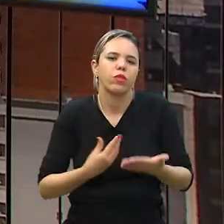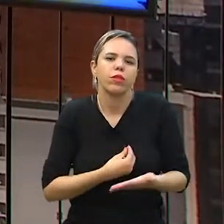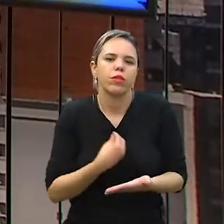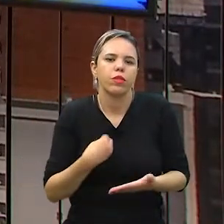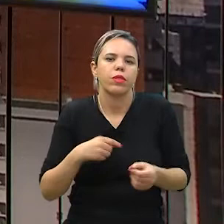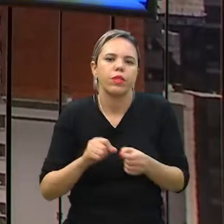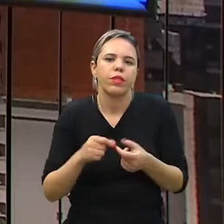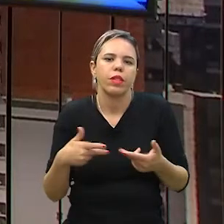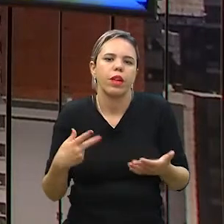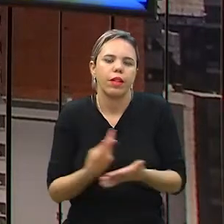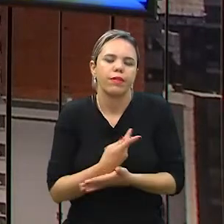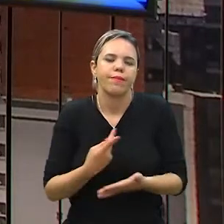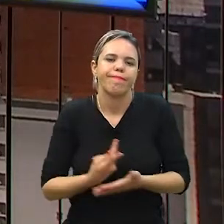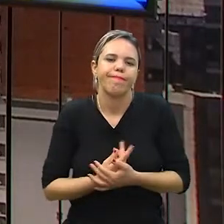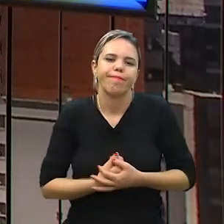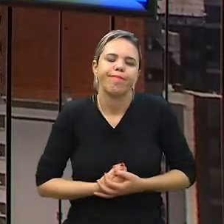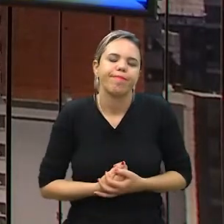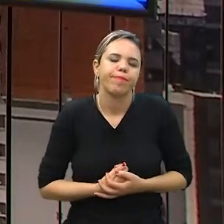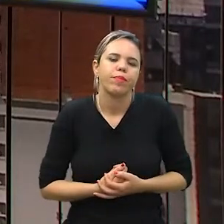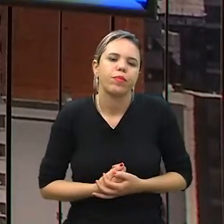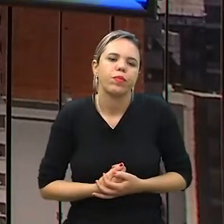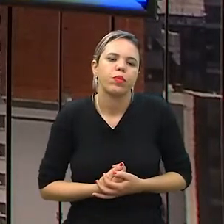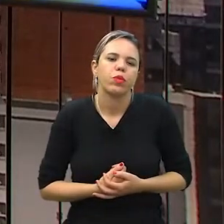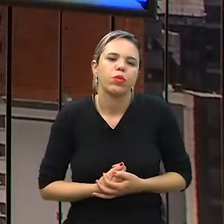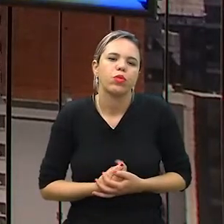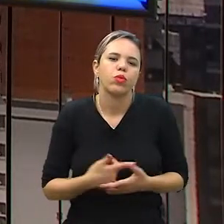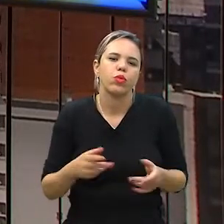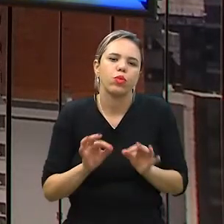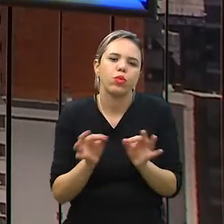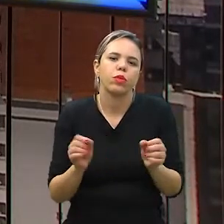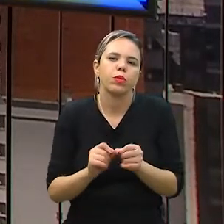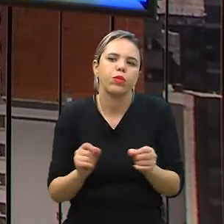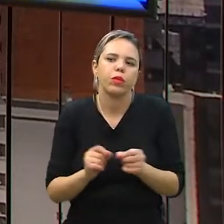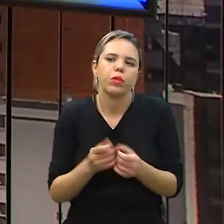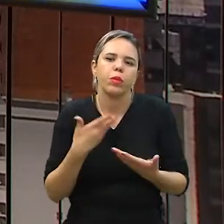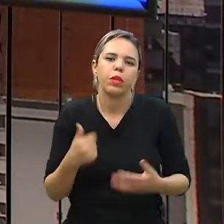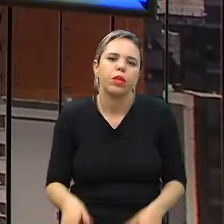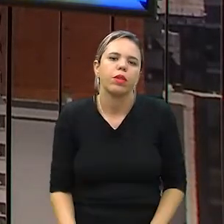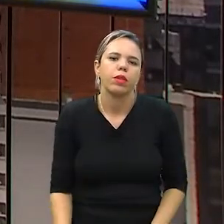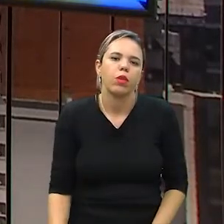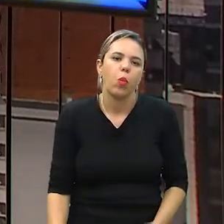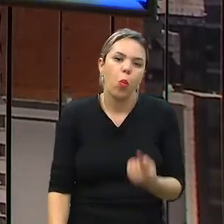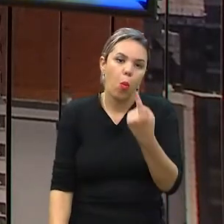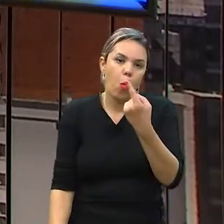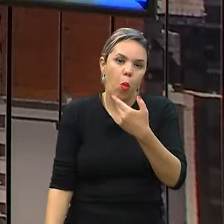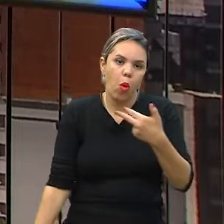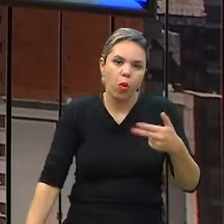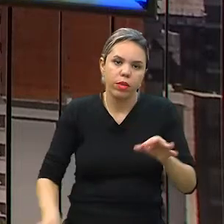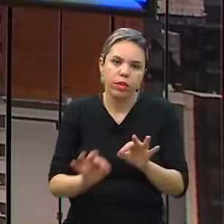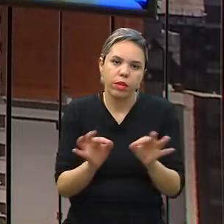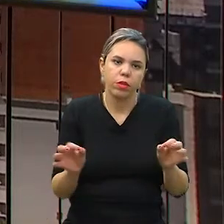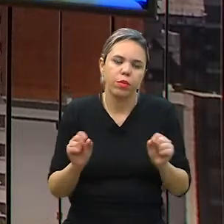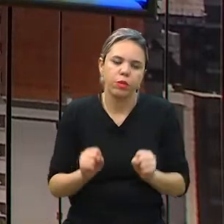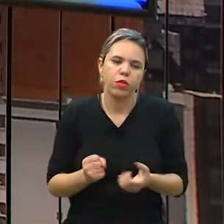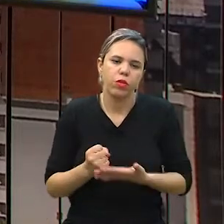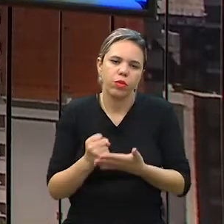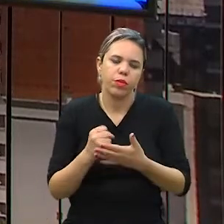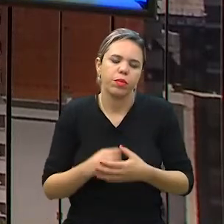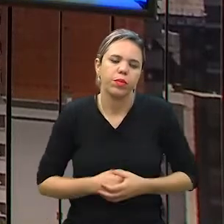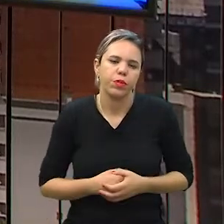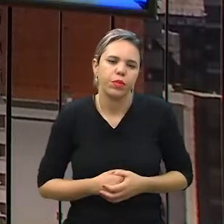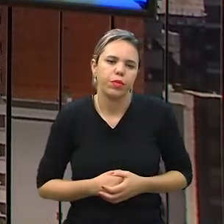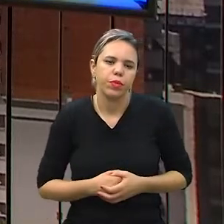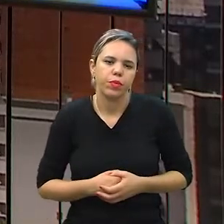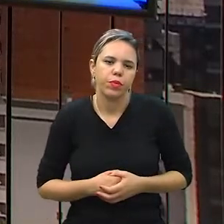deve fazer muita coisa errada, né? Que tipo de coisa simples a gente pode fazer, uma coisinha só por dia, que pode ajudar